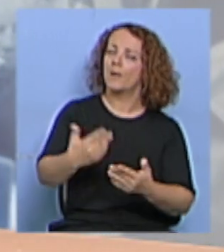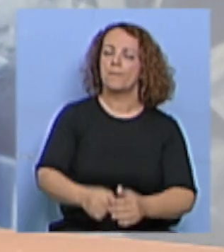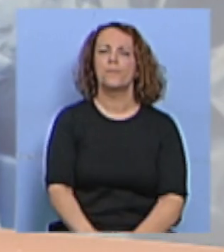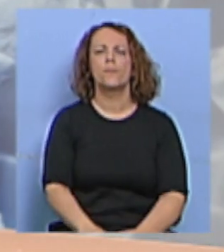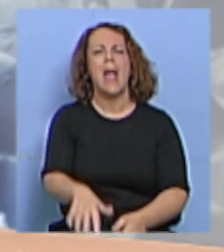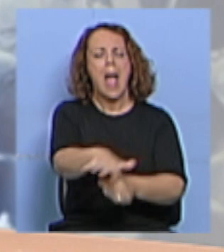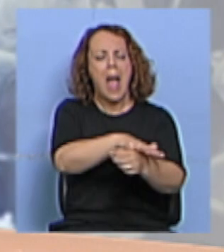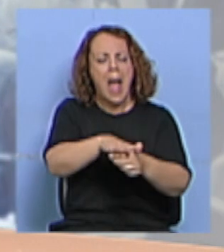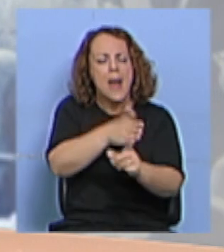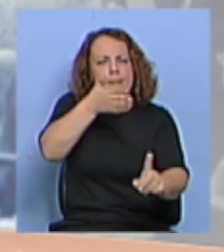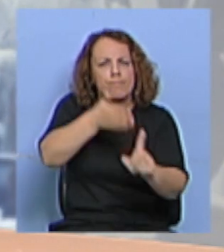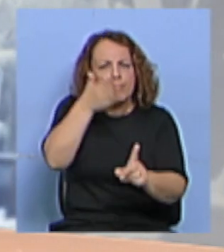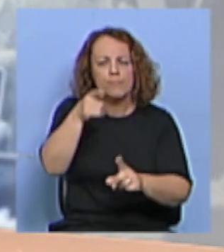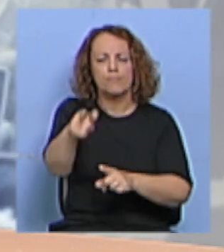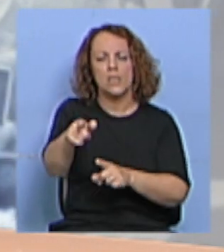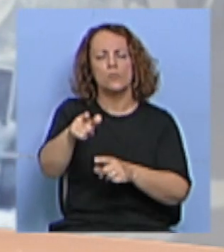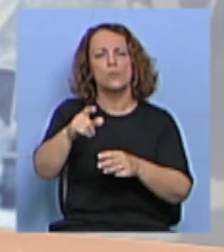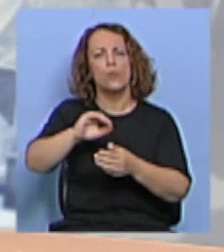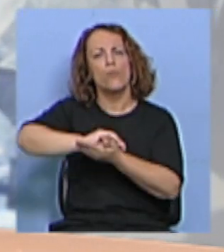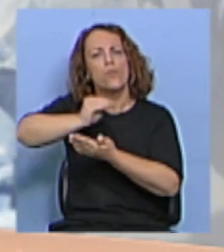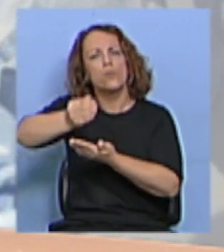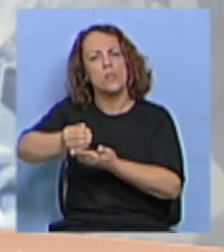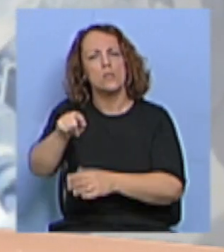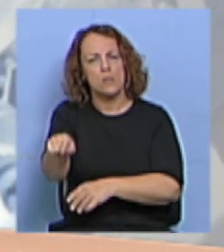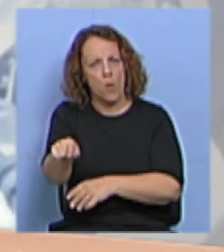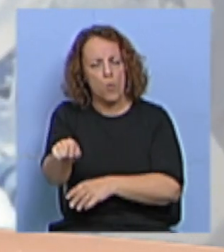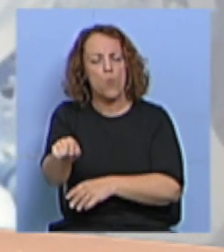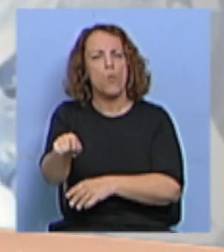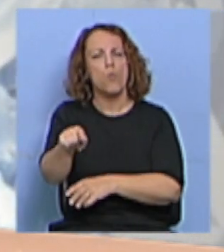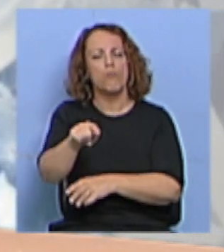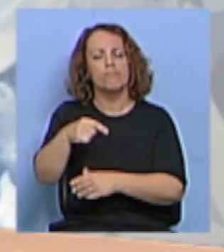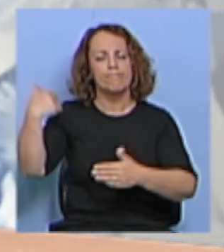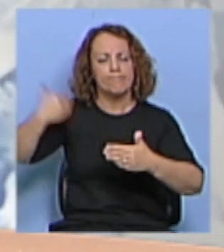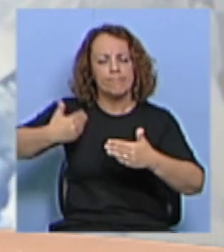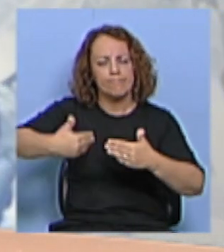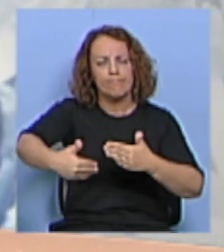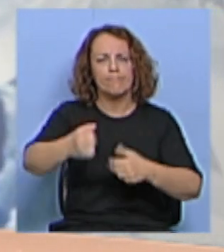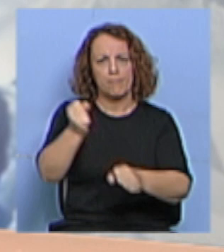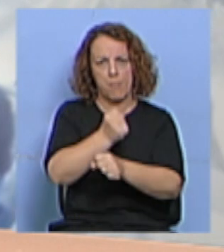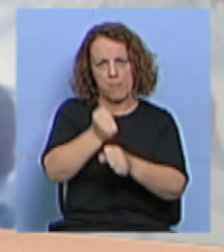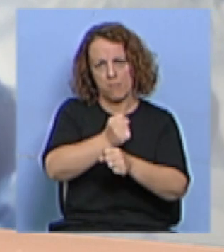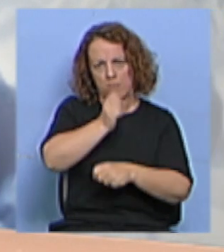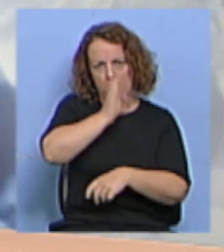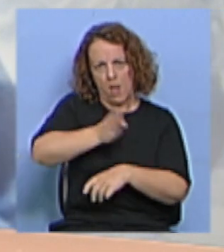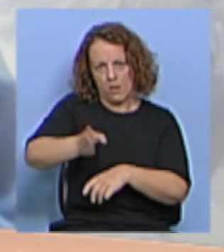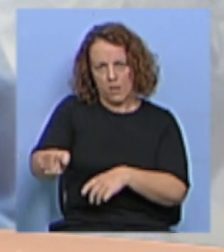as áreas em que a Fundação Fé e Cooperação vai estando no terreno, não é? Vai operacionalizando este auxílio